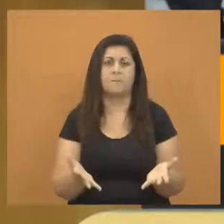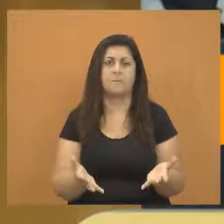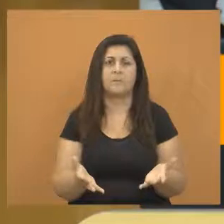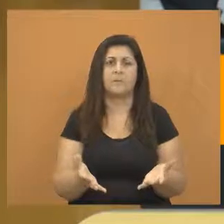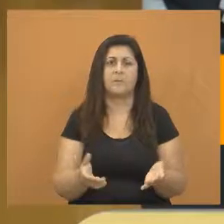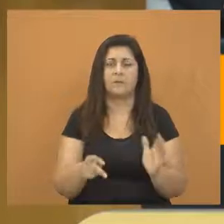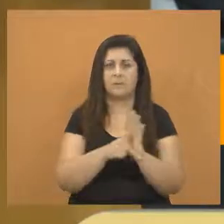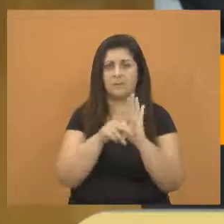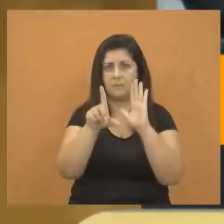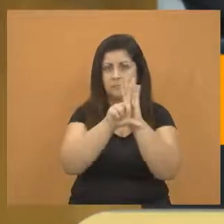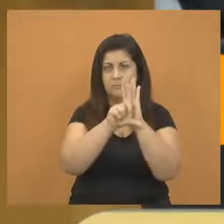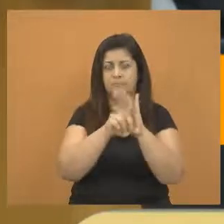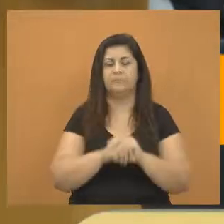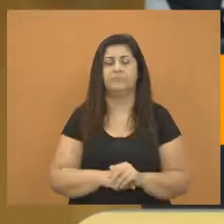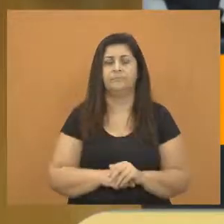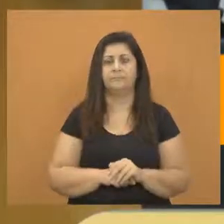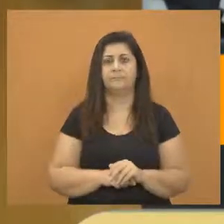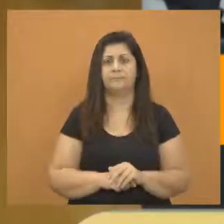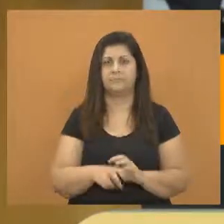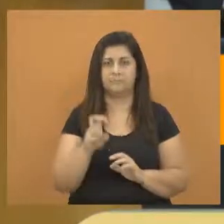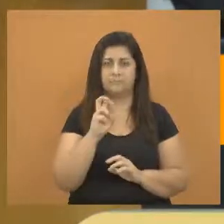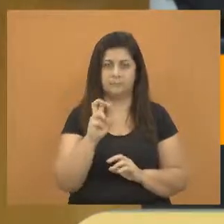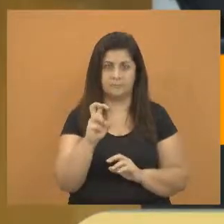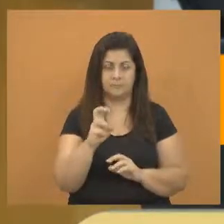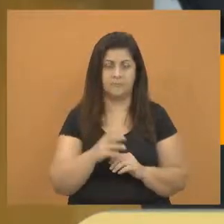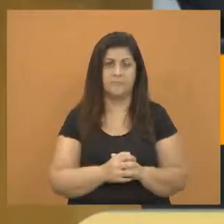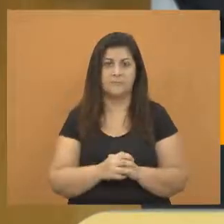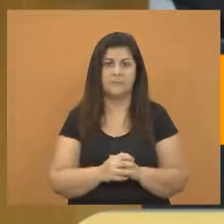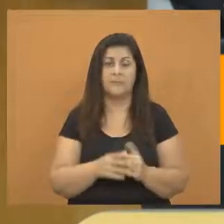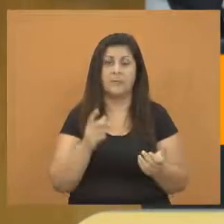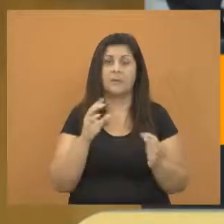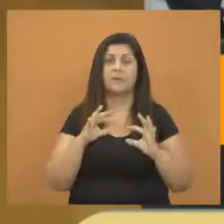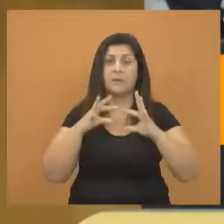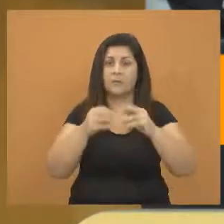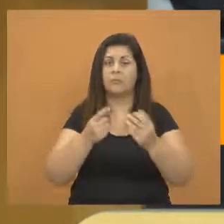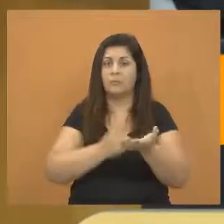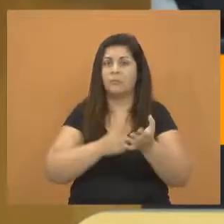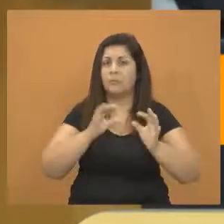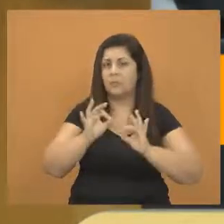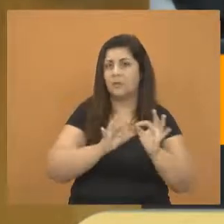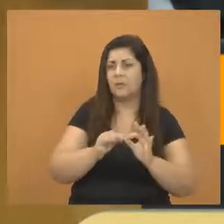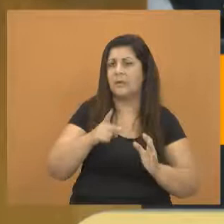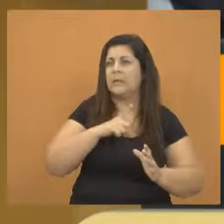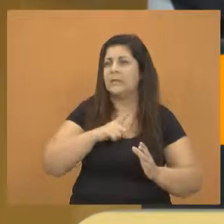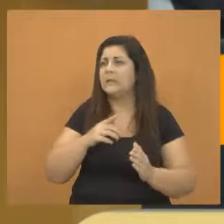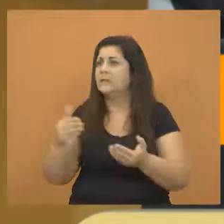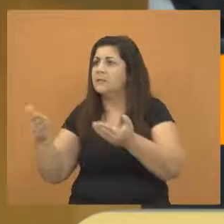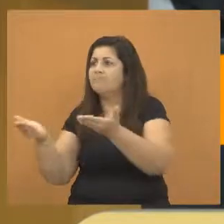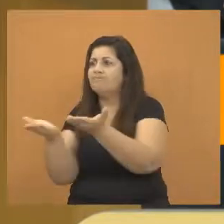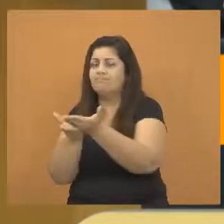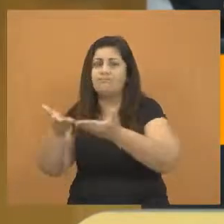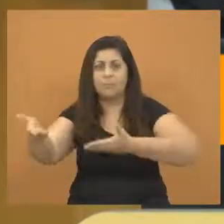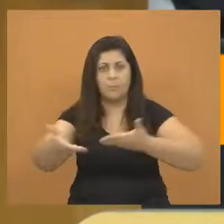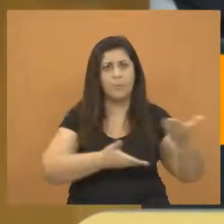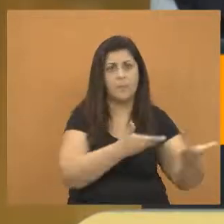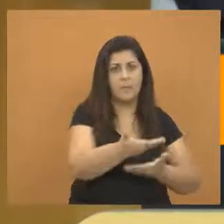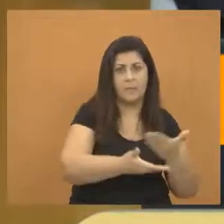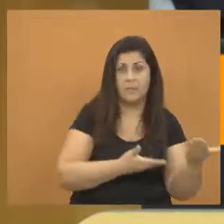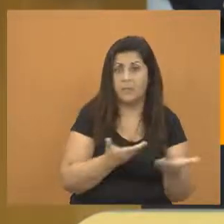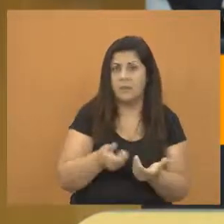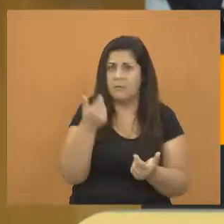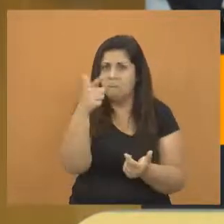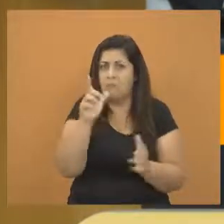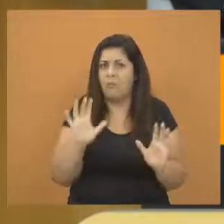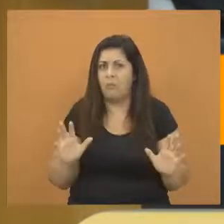esta lei. Artigo 5º. Os programas que comportarem parcerias com financiamento de ações por